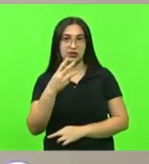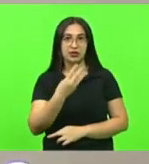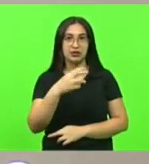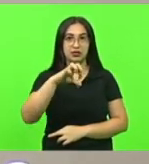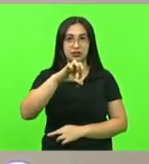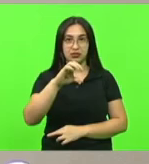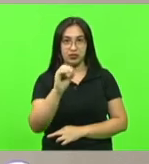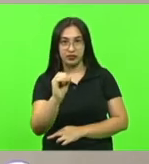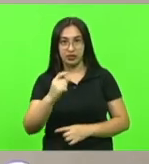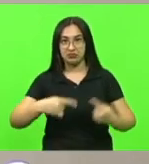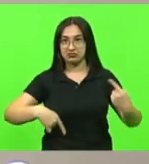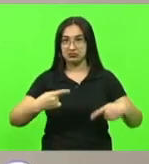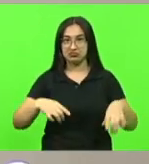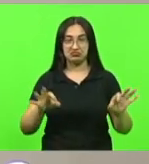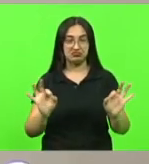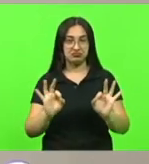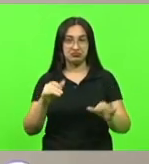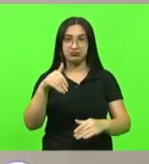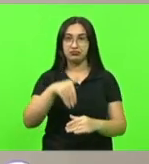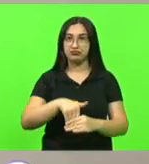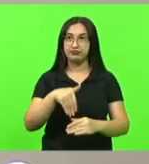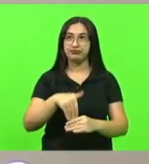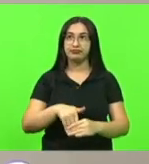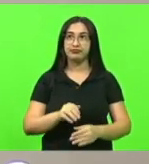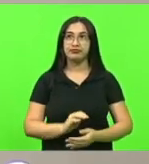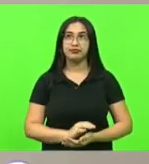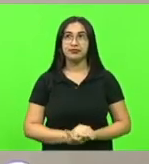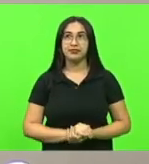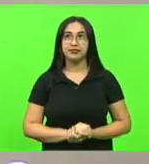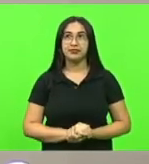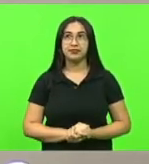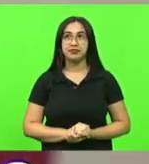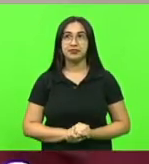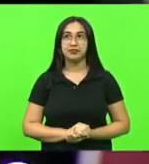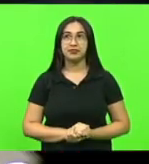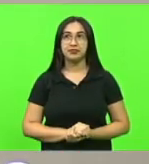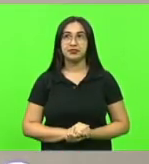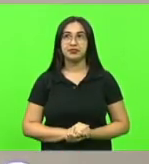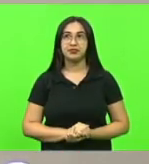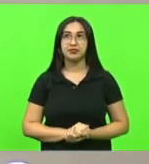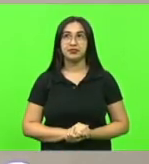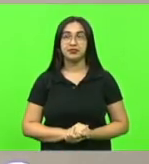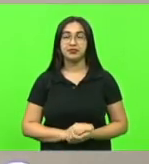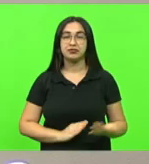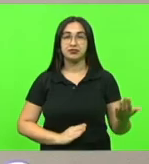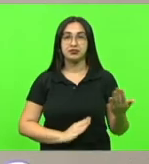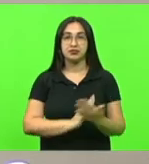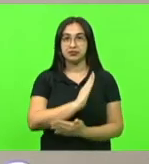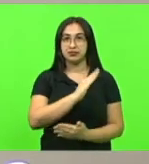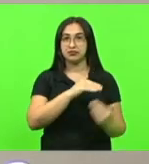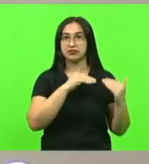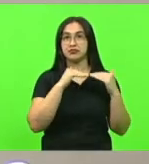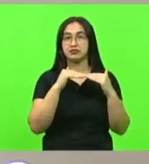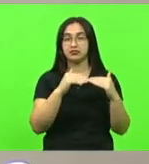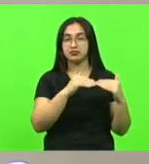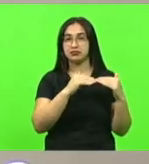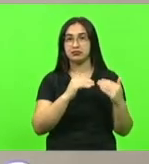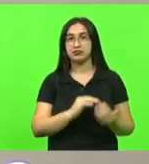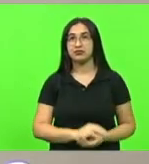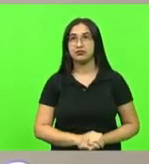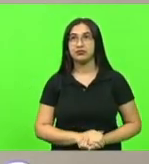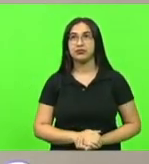discussão. Não havendo quem queira discutir, em votação. Deputados que aprovam permaneçam como se encontrem. Aprovado por